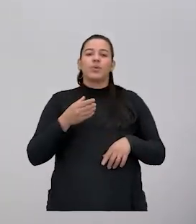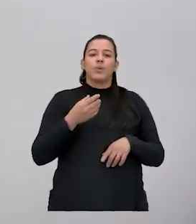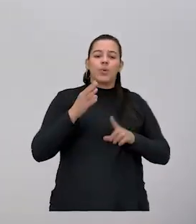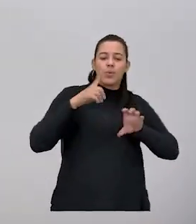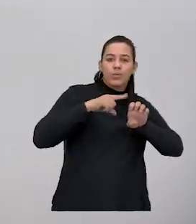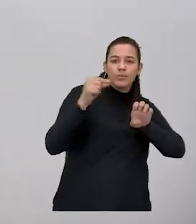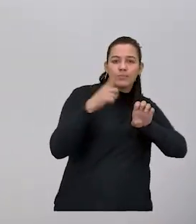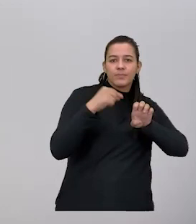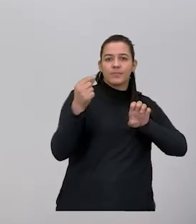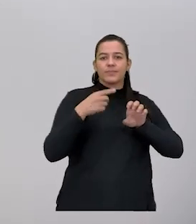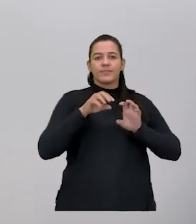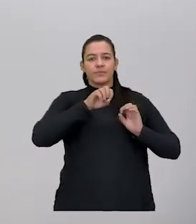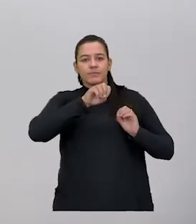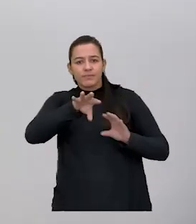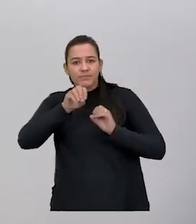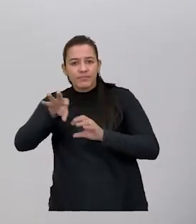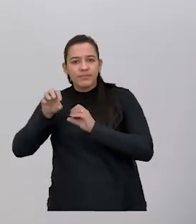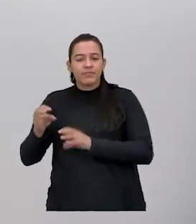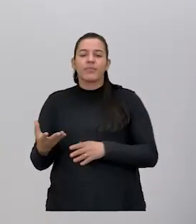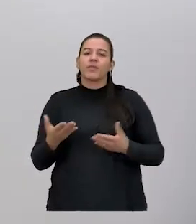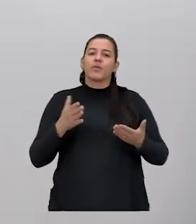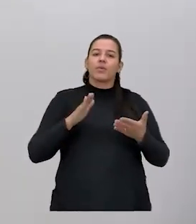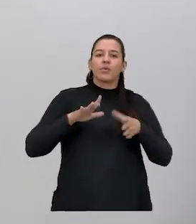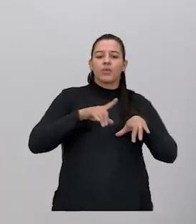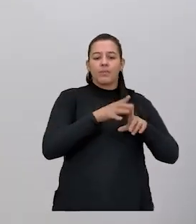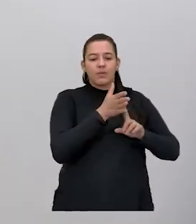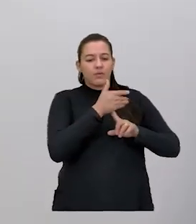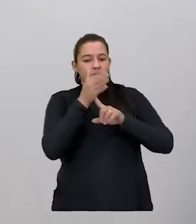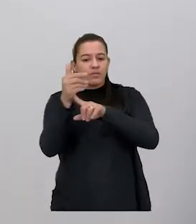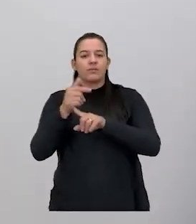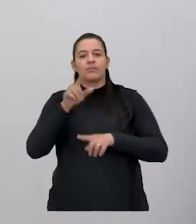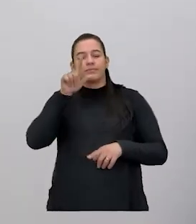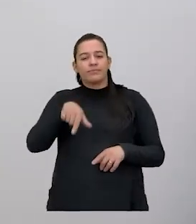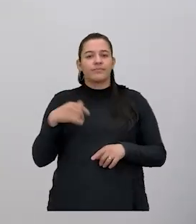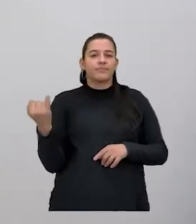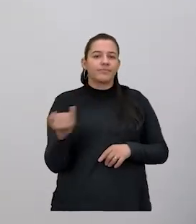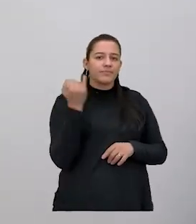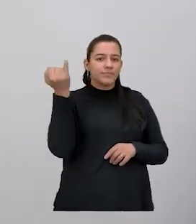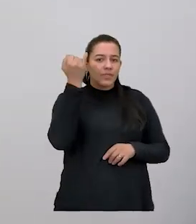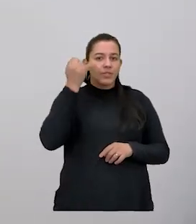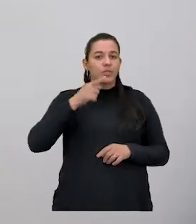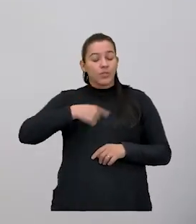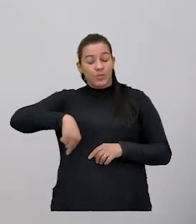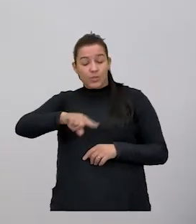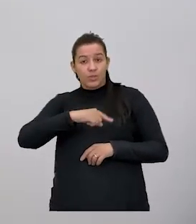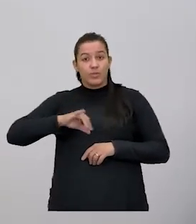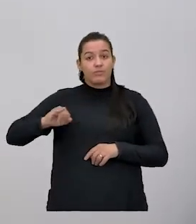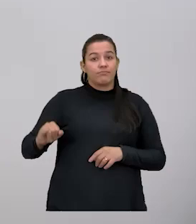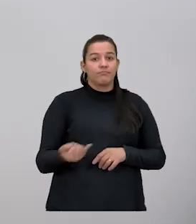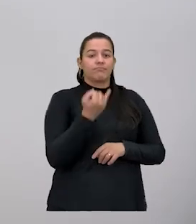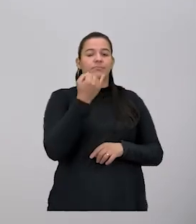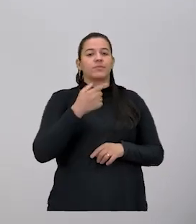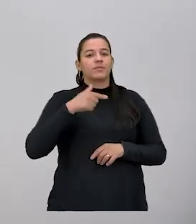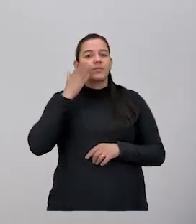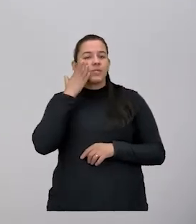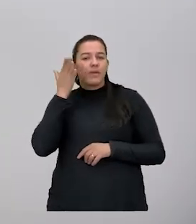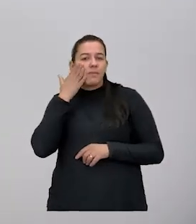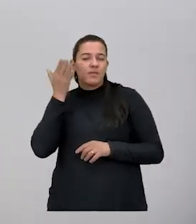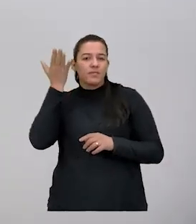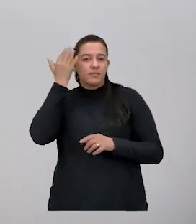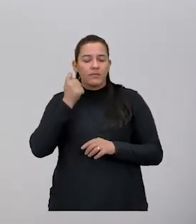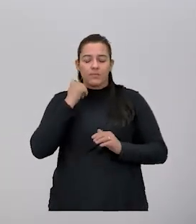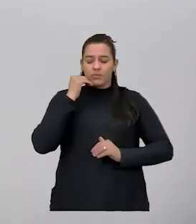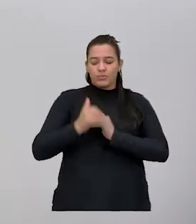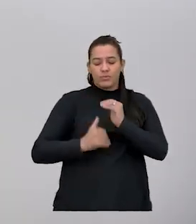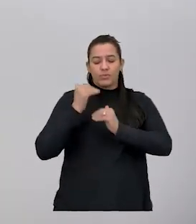a educação, né, com tecnologia, isso é muito importante para que a gente se aproprie, né, desses saberes e consiga